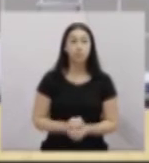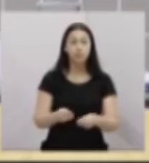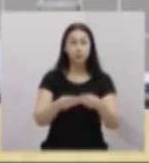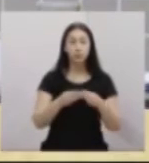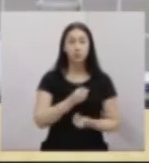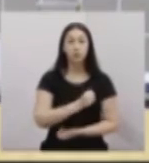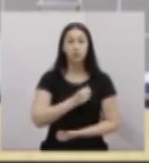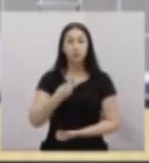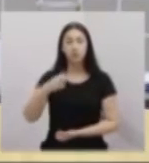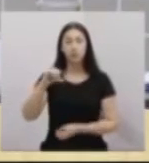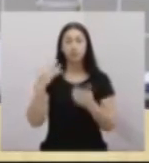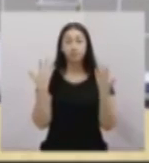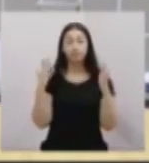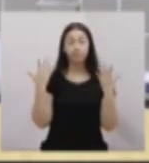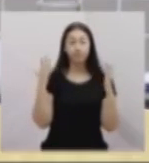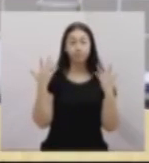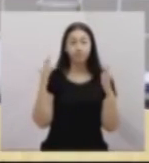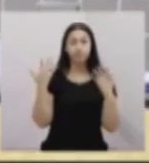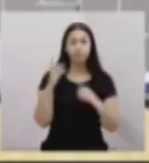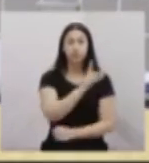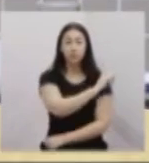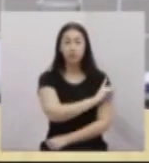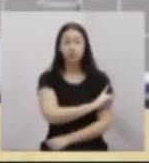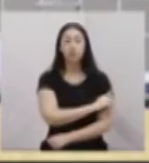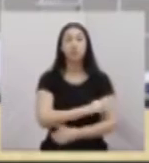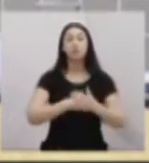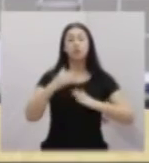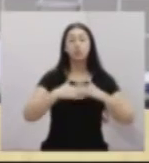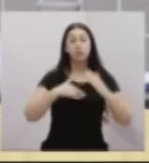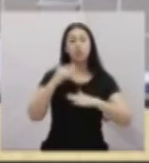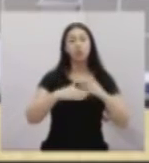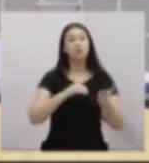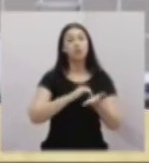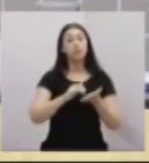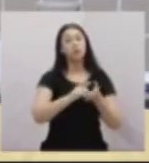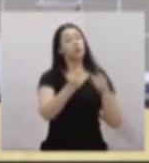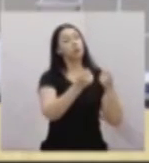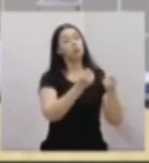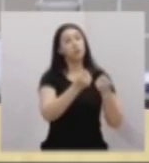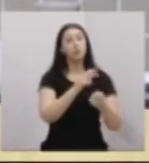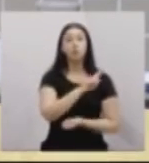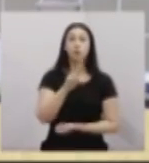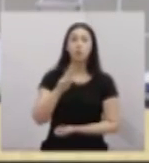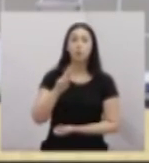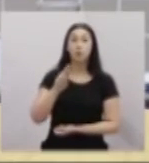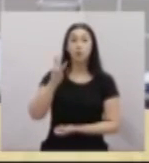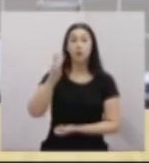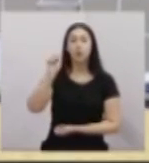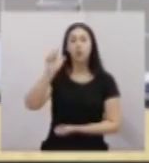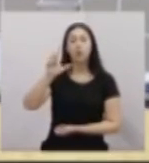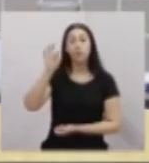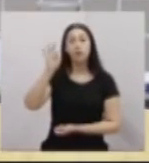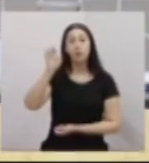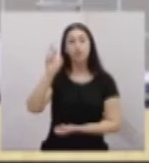número 29, moção congratulatória ao diretor de atividades industriais na Secretaria de Desenvolvimento Econômico, seu Walker Ferraz,